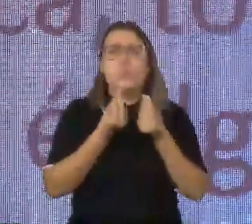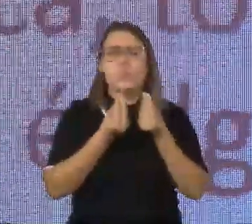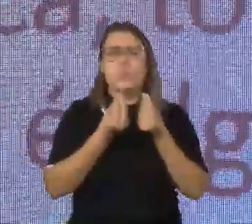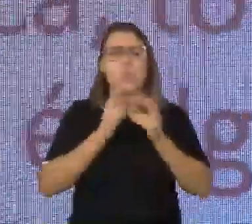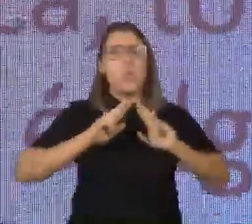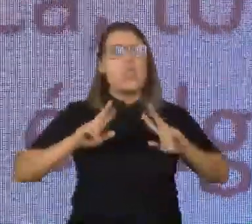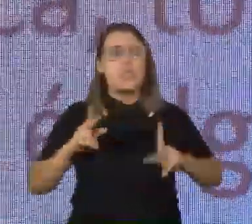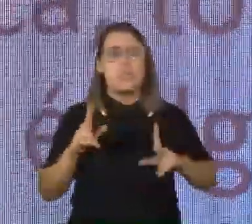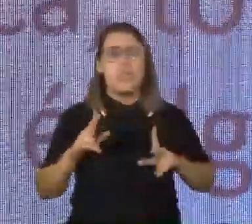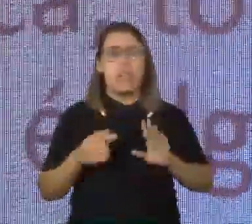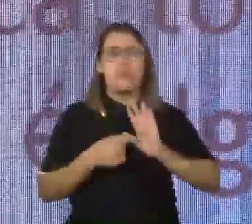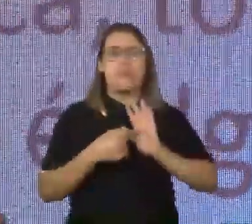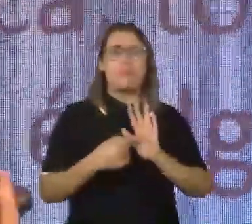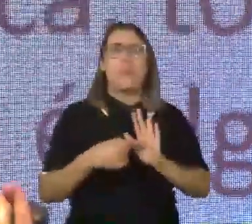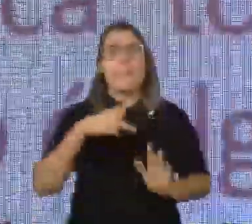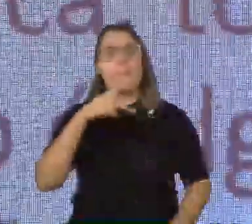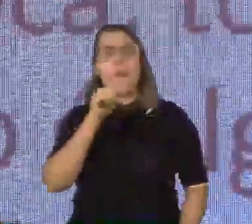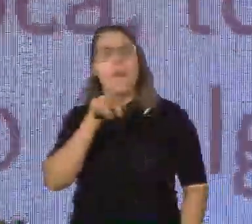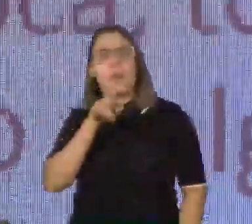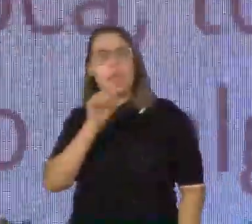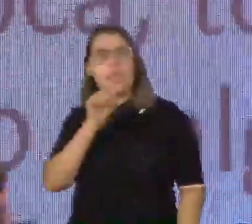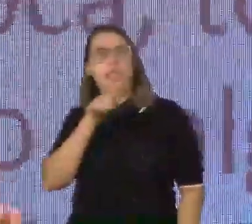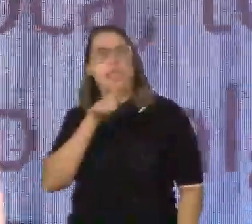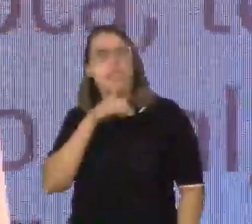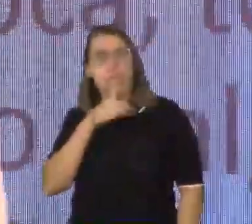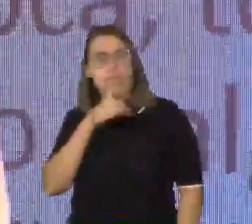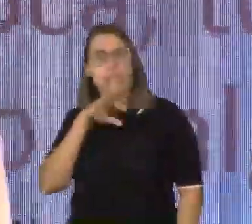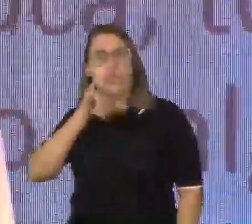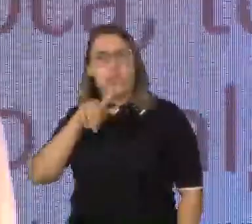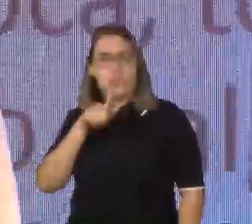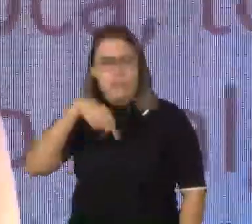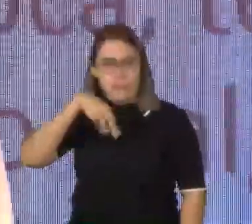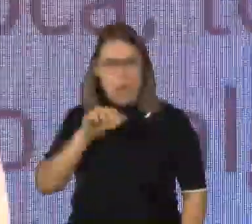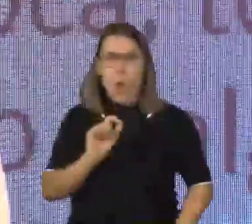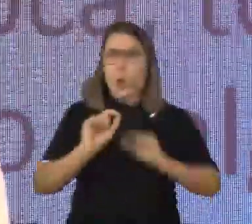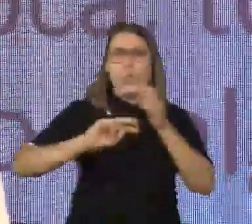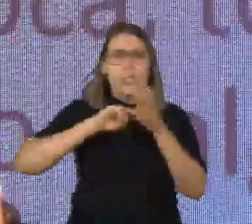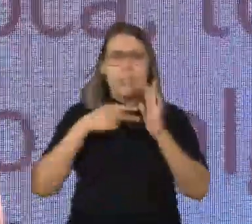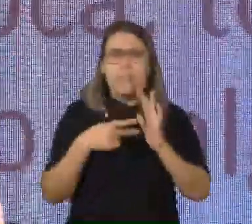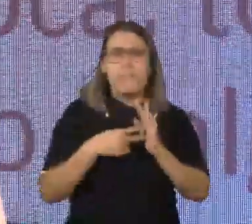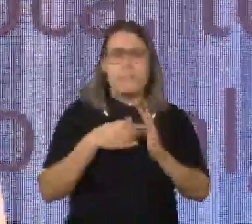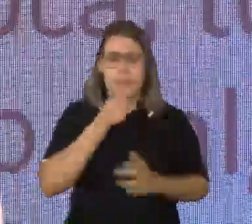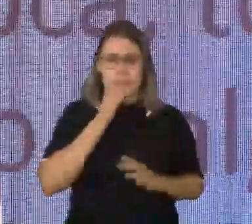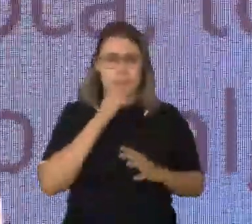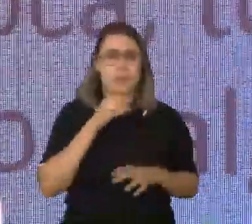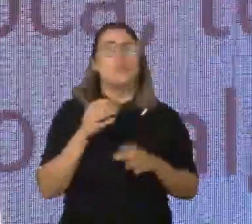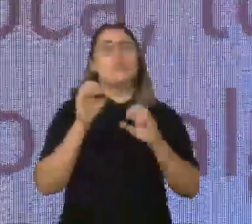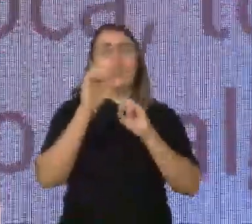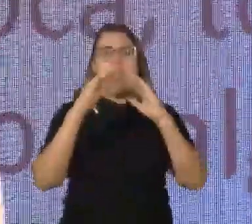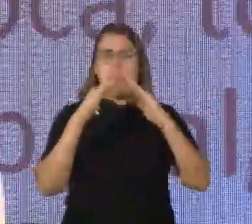paradigma? Paradigma é um modelo de educação. A escola começou num